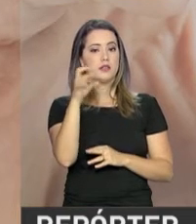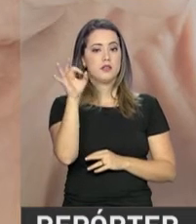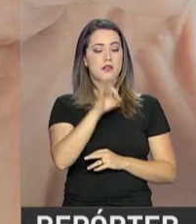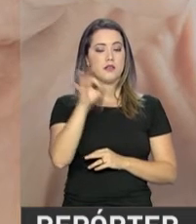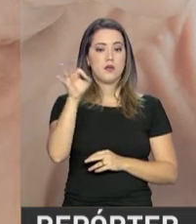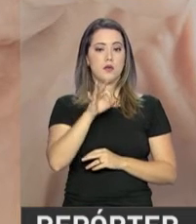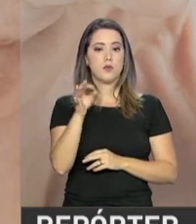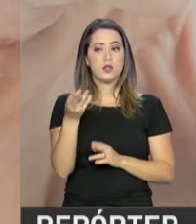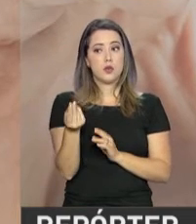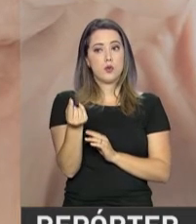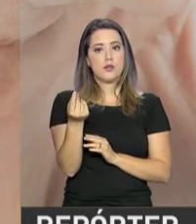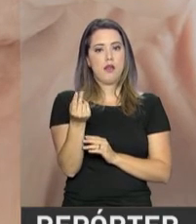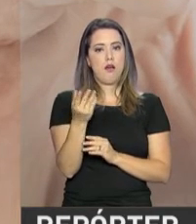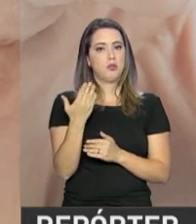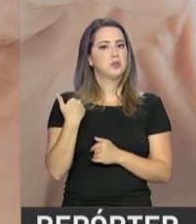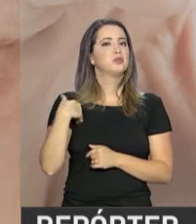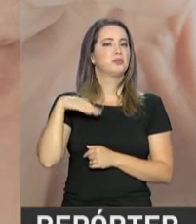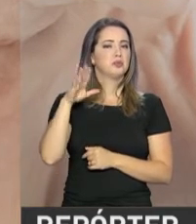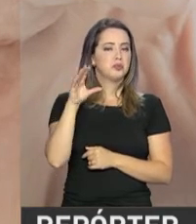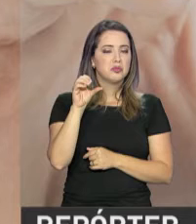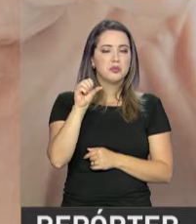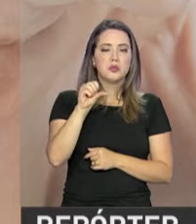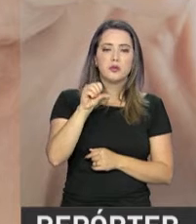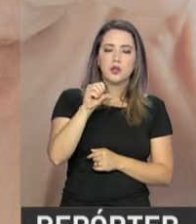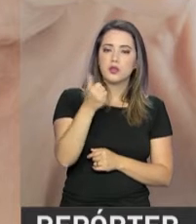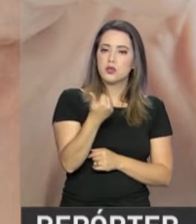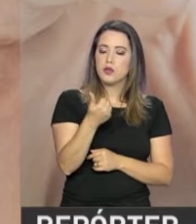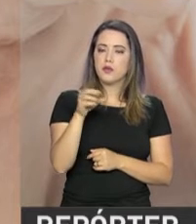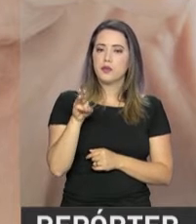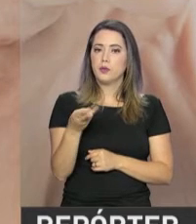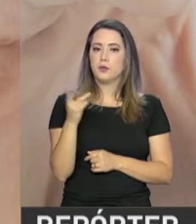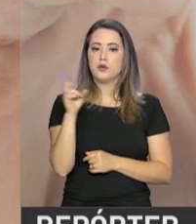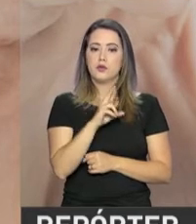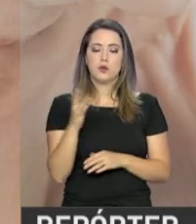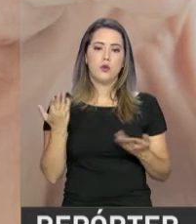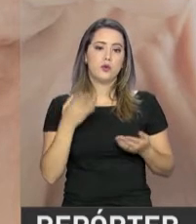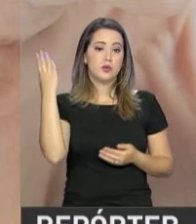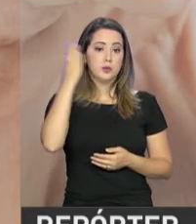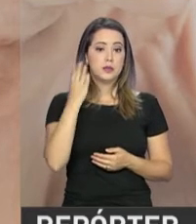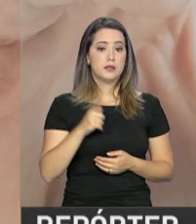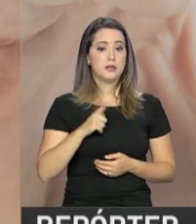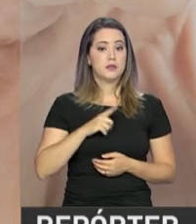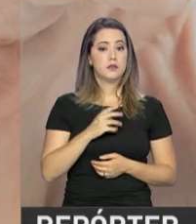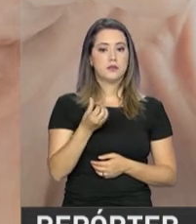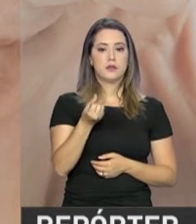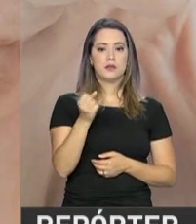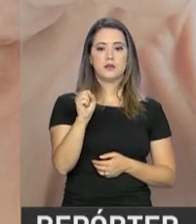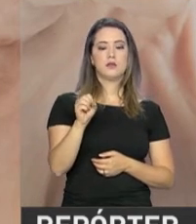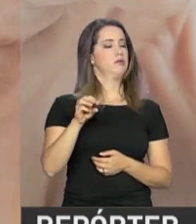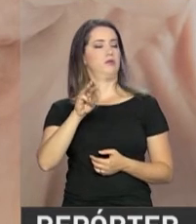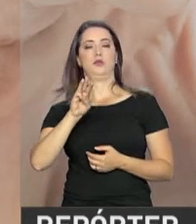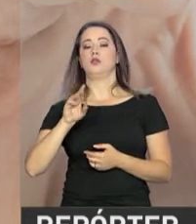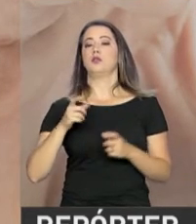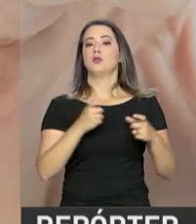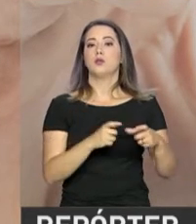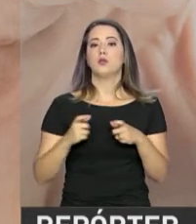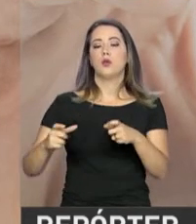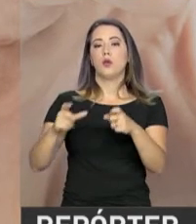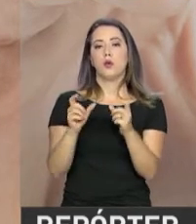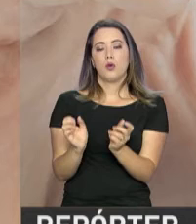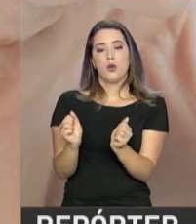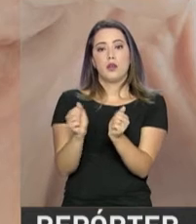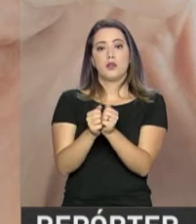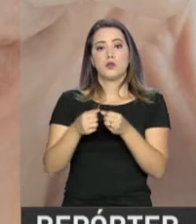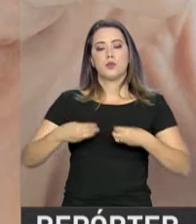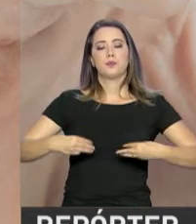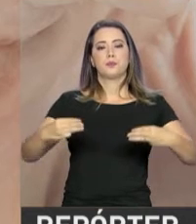orçamento da área totalizando mais de 91 milhões o brasil conta hoje com 68 unidades habilitadas junto ao ministério